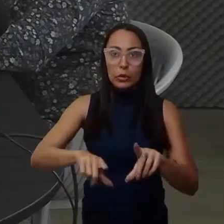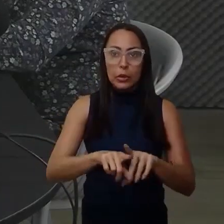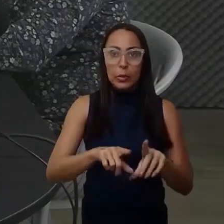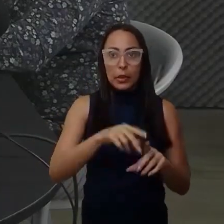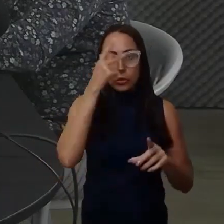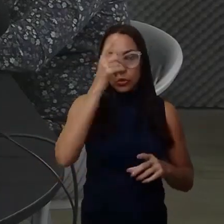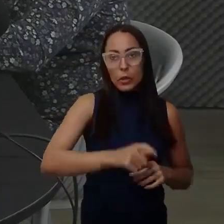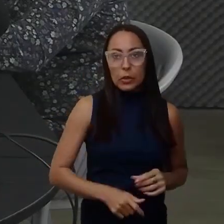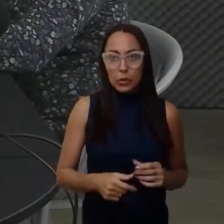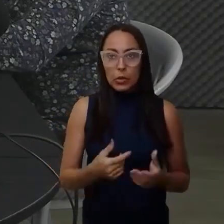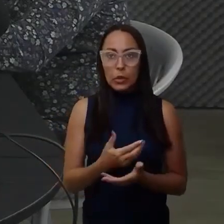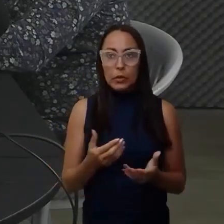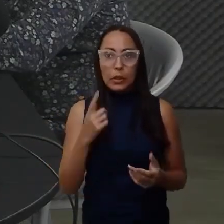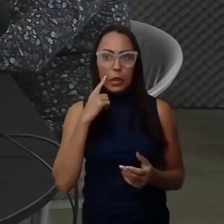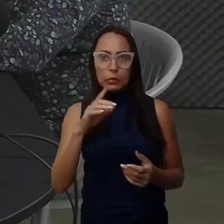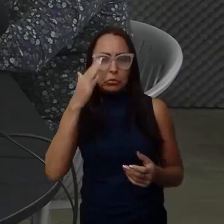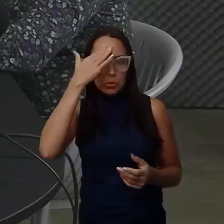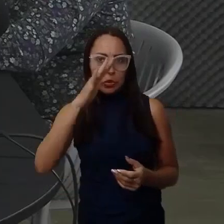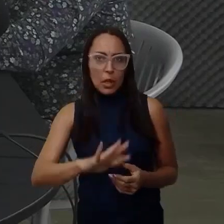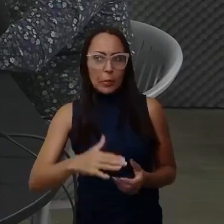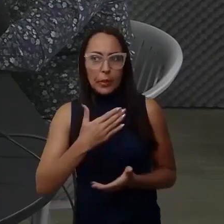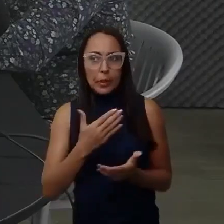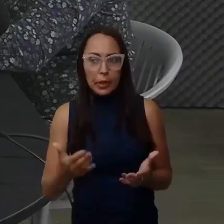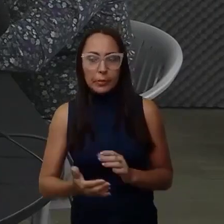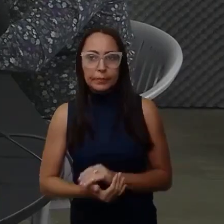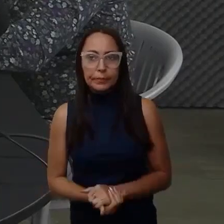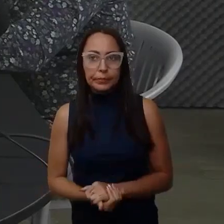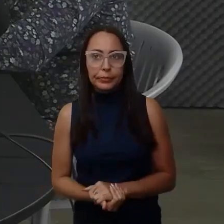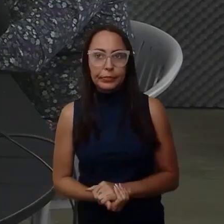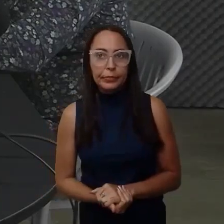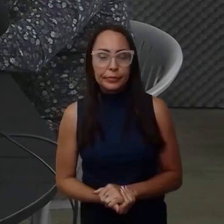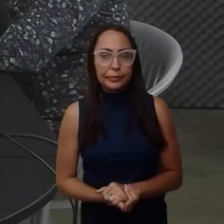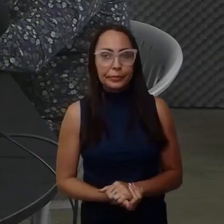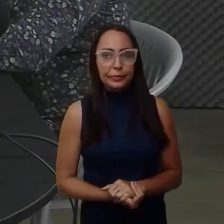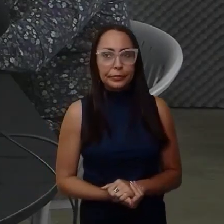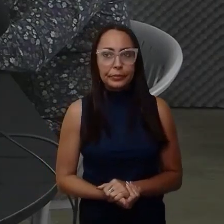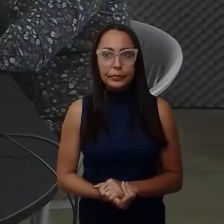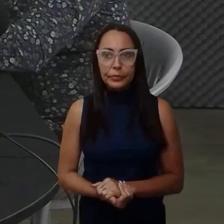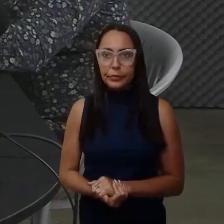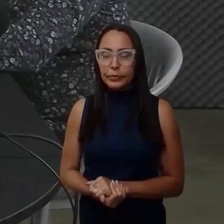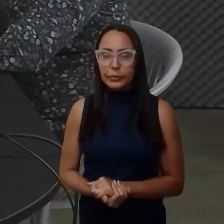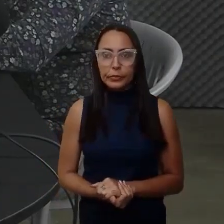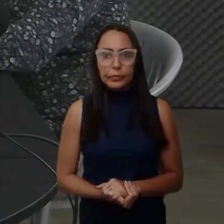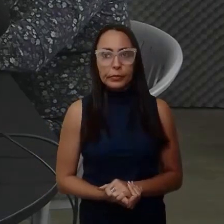quando assiste a série faz: ai meu Deus, eu nem sabia dessa mulher, Rita Cebola, quem foi ela? Né?